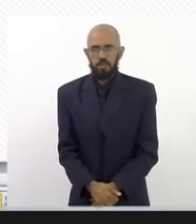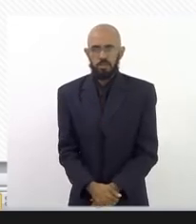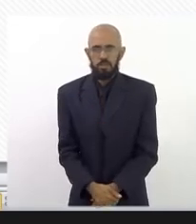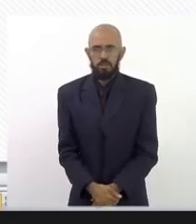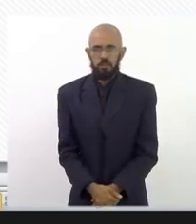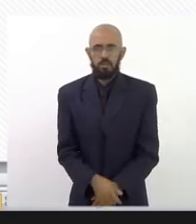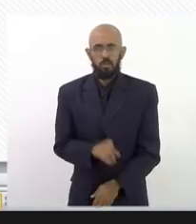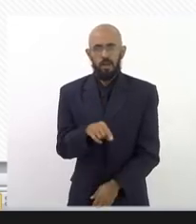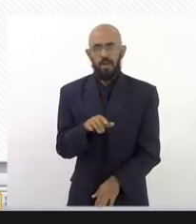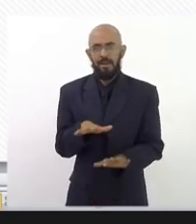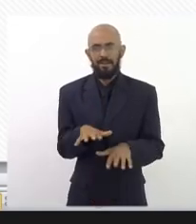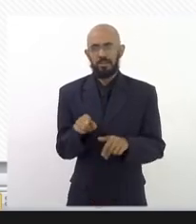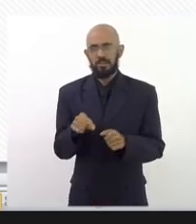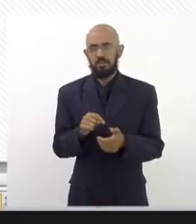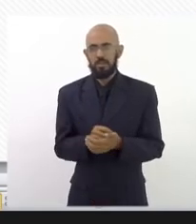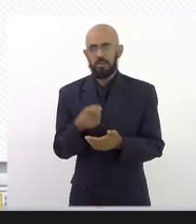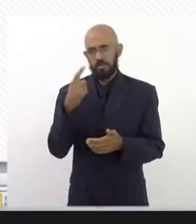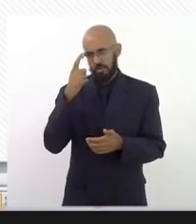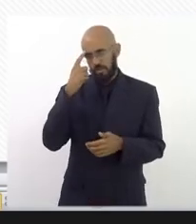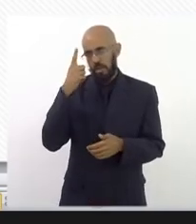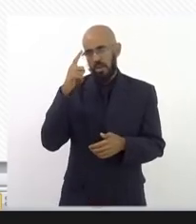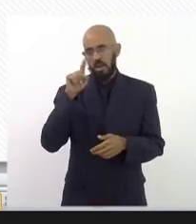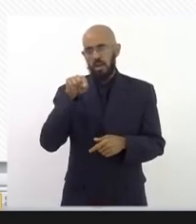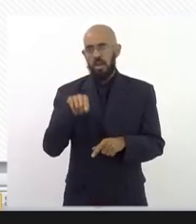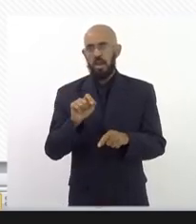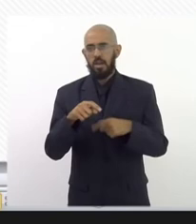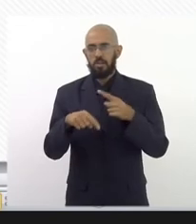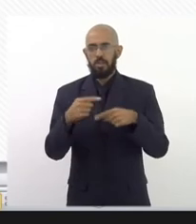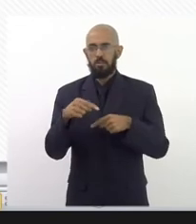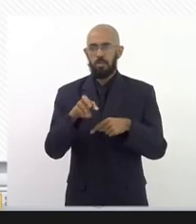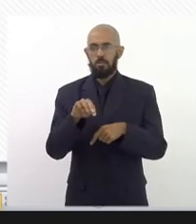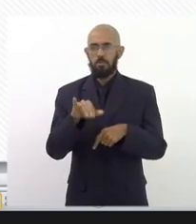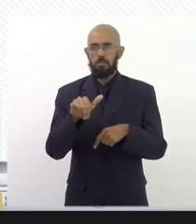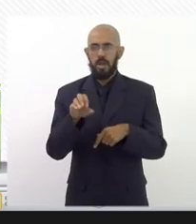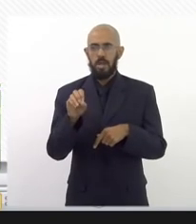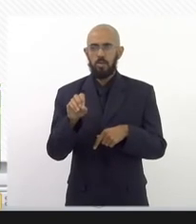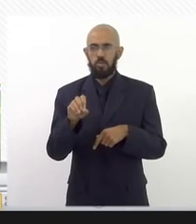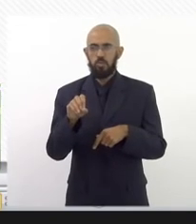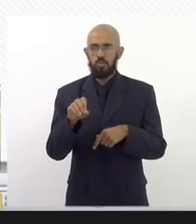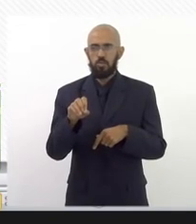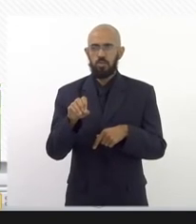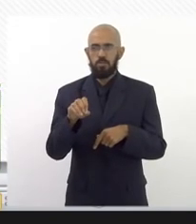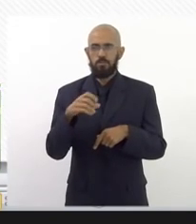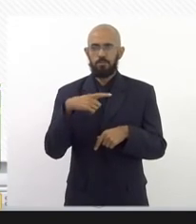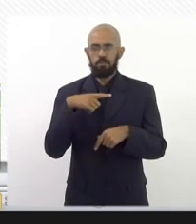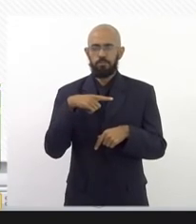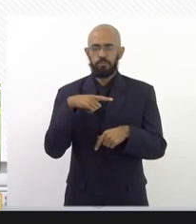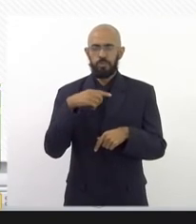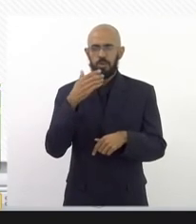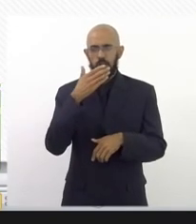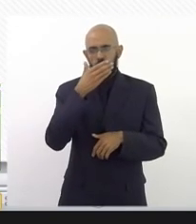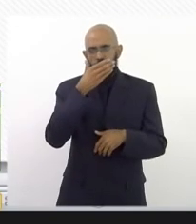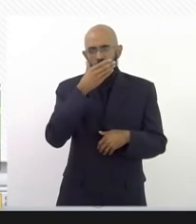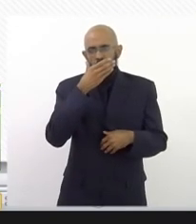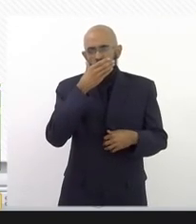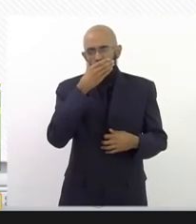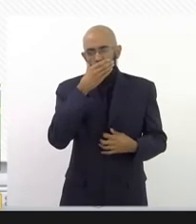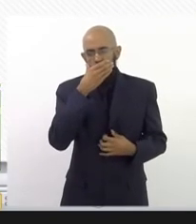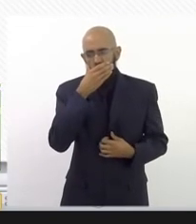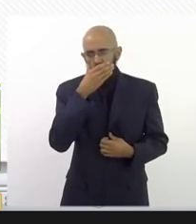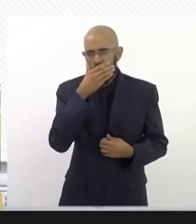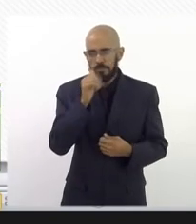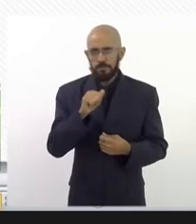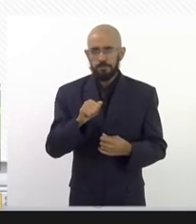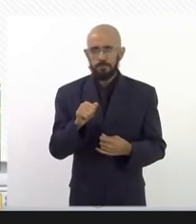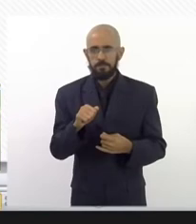E é isso, a ideia é que a partir de maio a gente